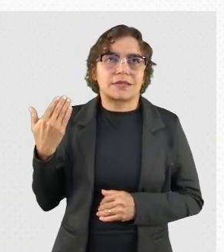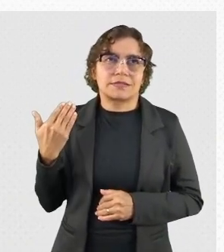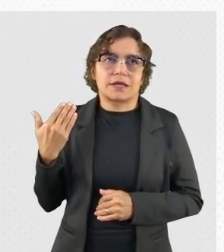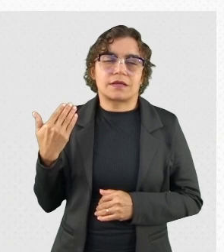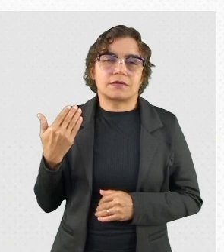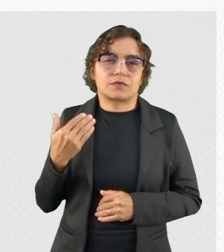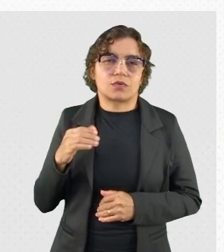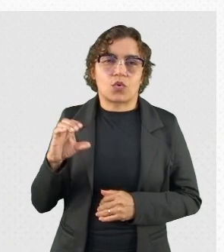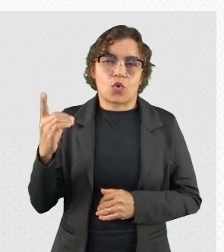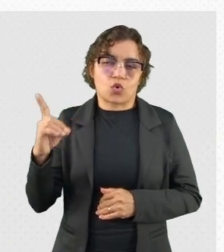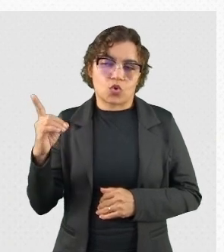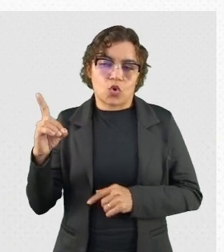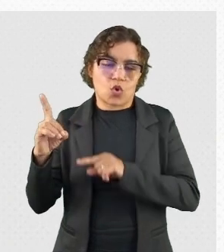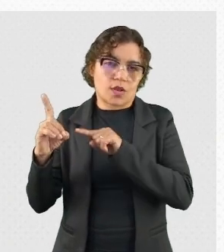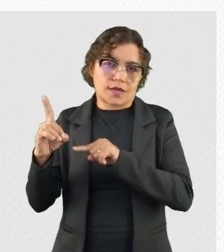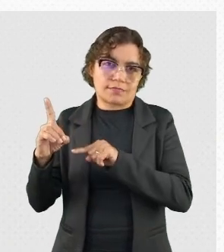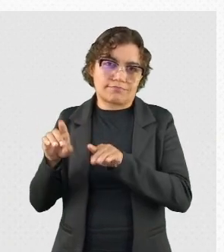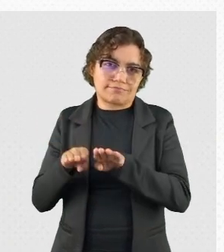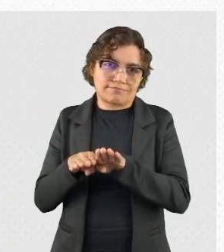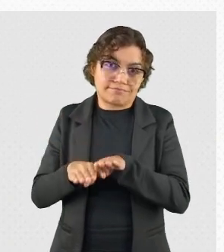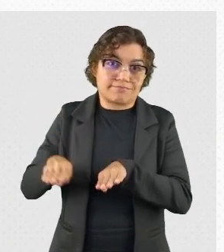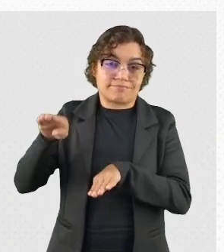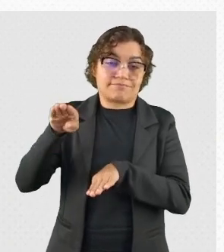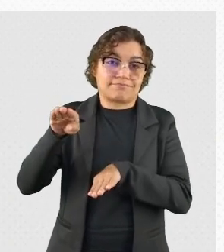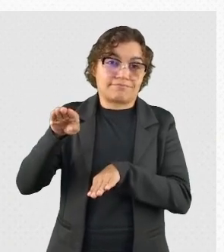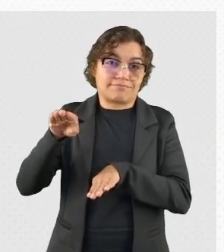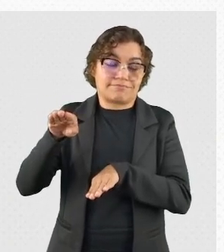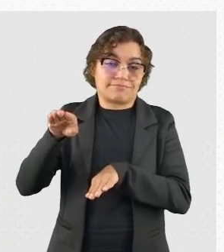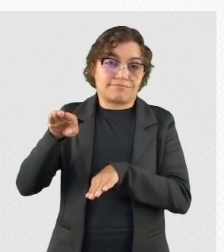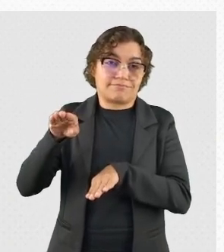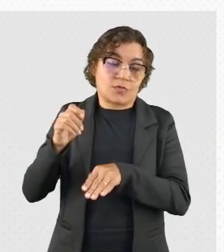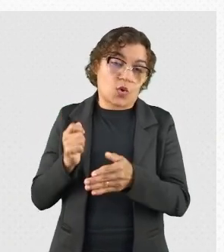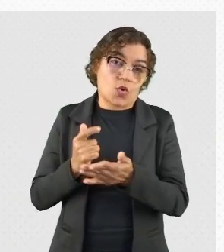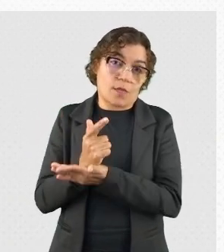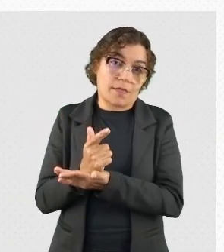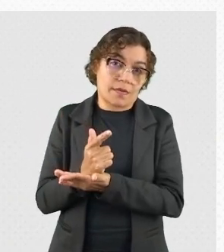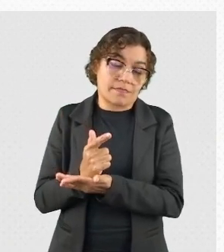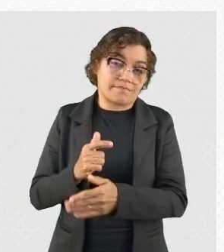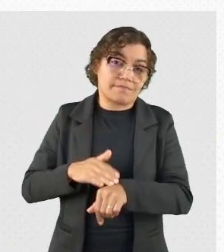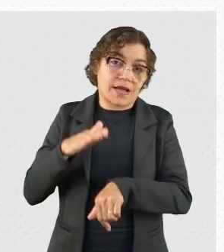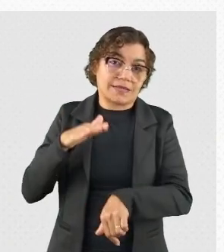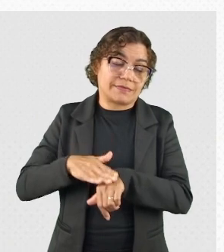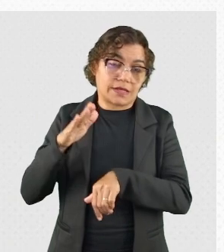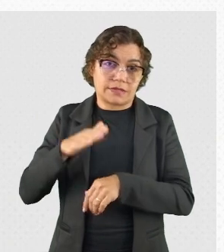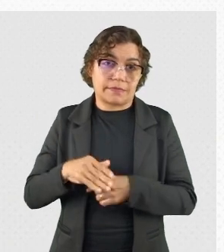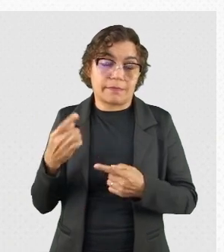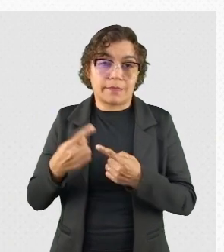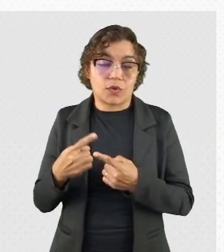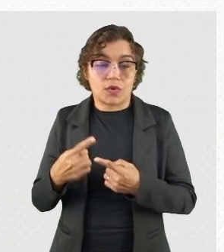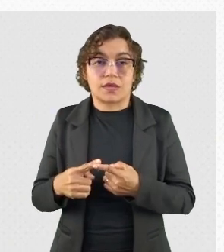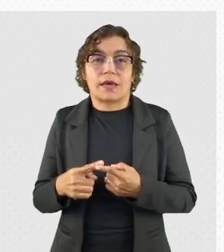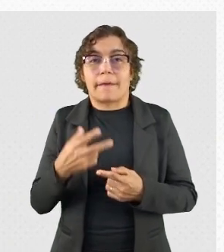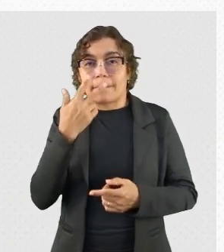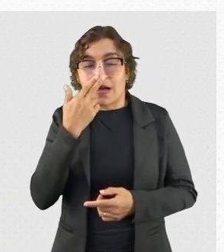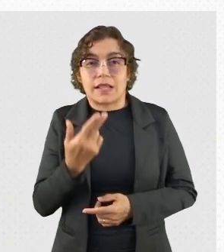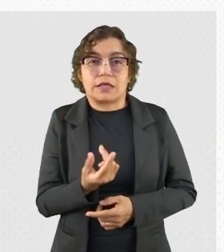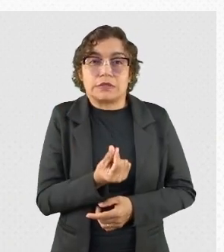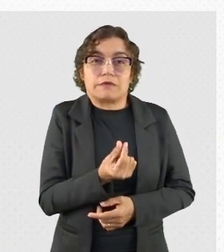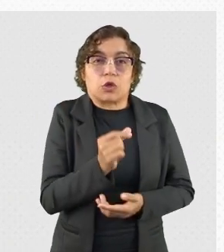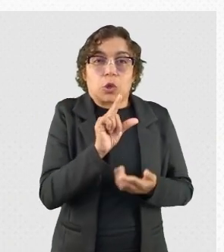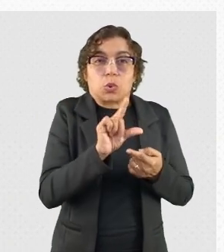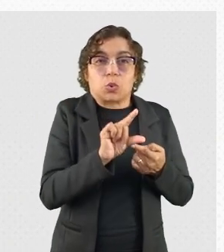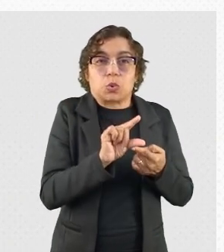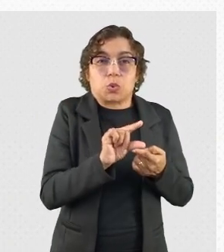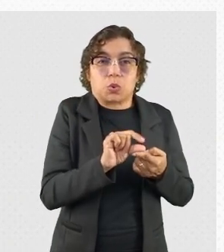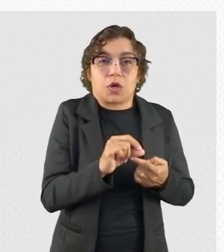e o dólar mais acima, então você tem condições de comprar mais, porque você desvaloriza. Isso faz parte de muitos